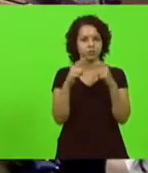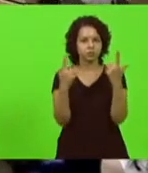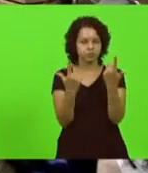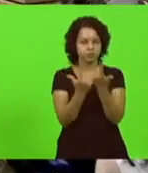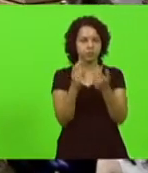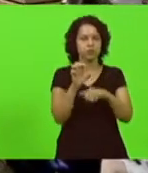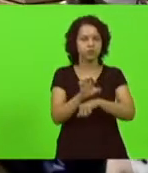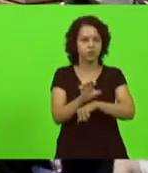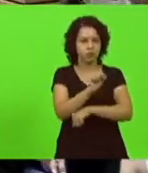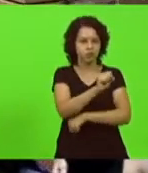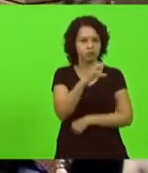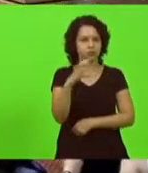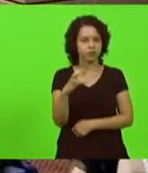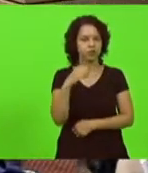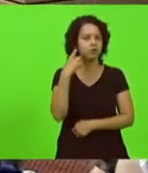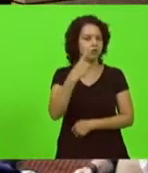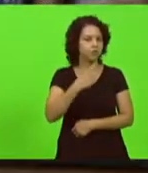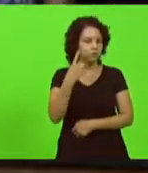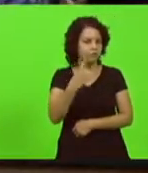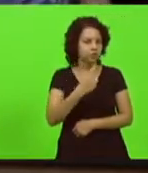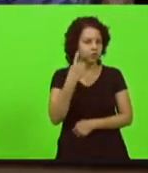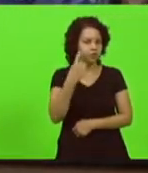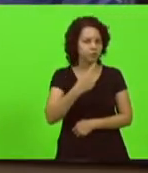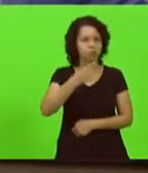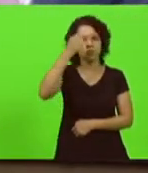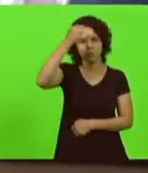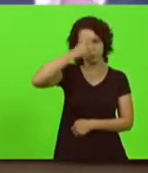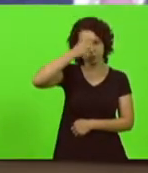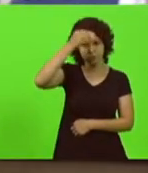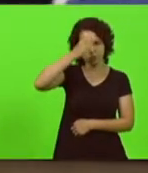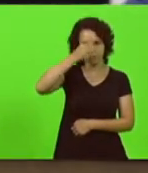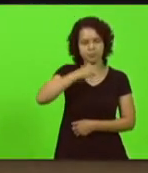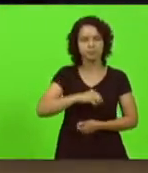Santa Catarina, deputado Maurício Scudillac.